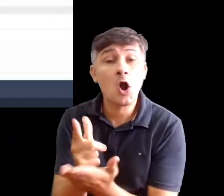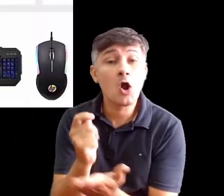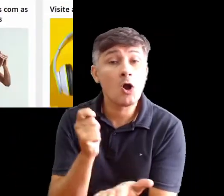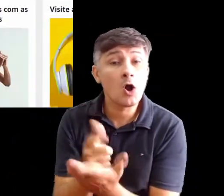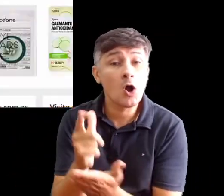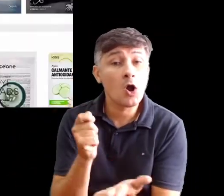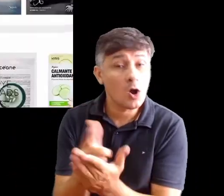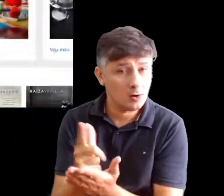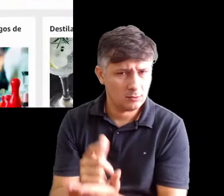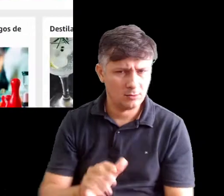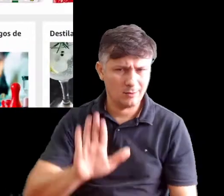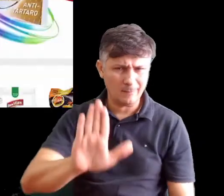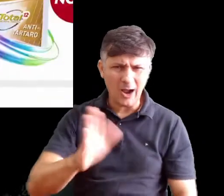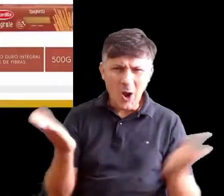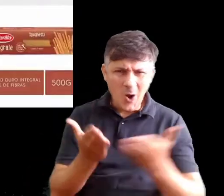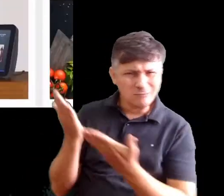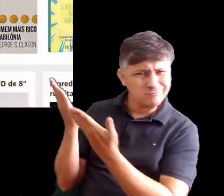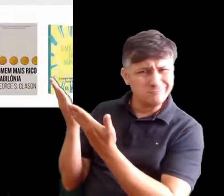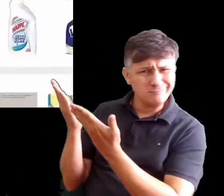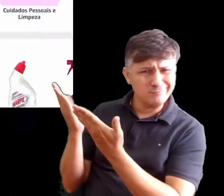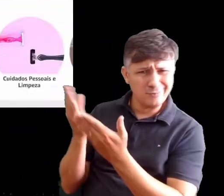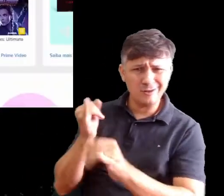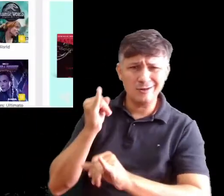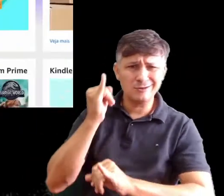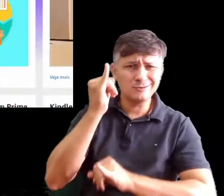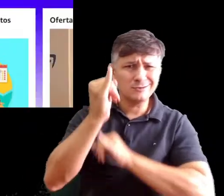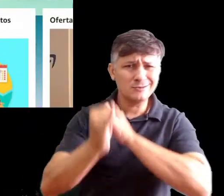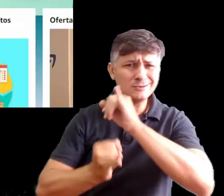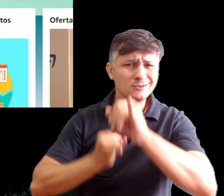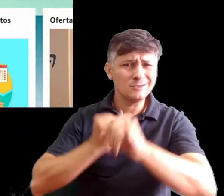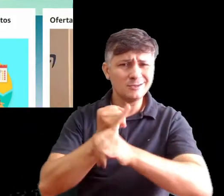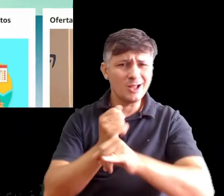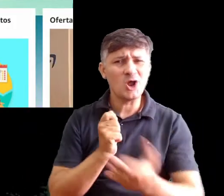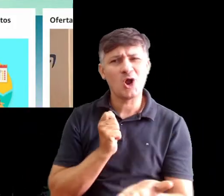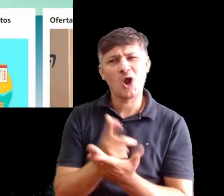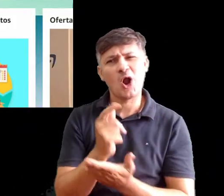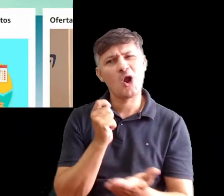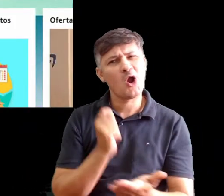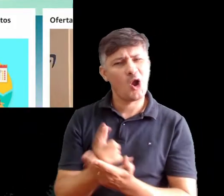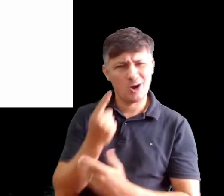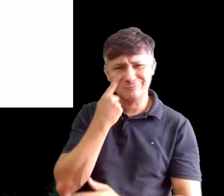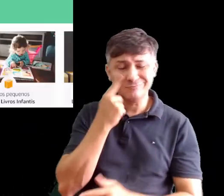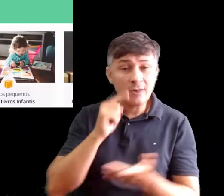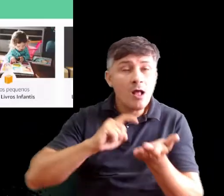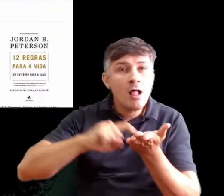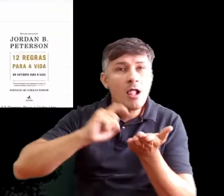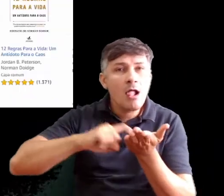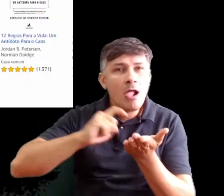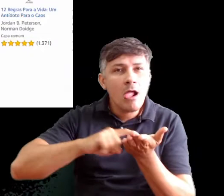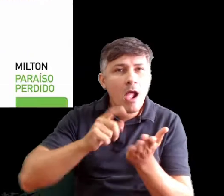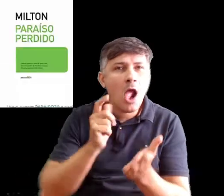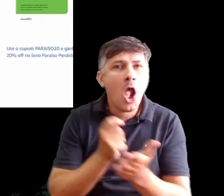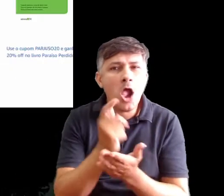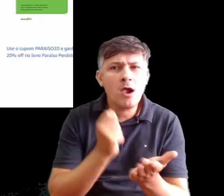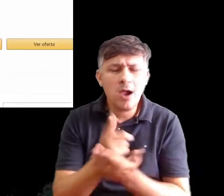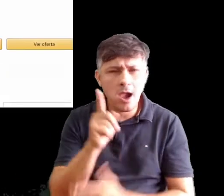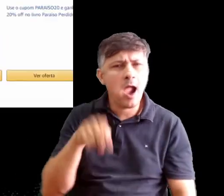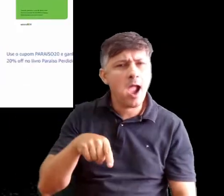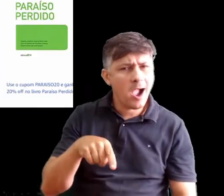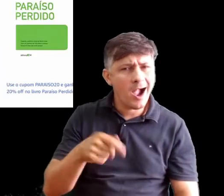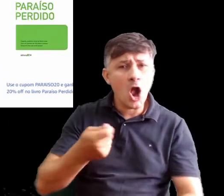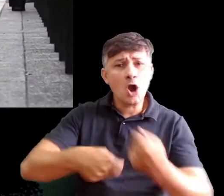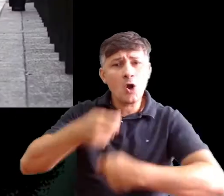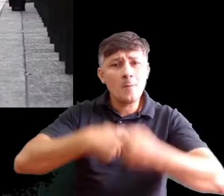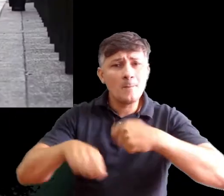desejava. Hoje, é muito comum a compra de produtos pela internet. Esse ramo de negócios é conhecido como